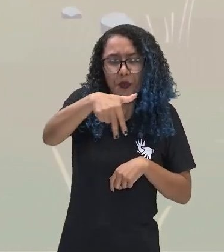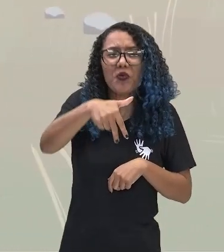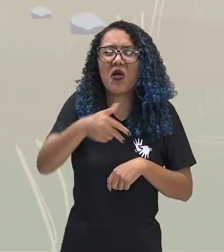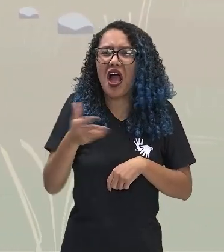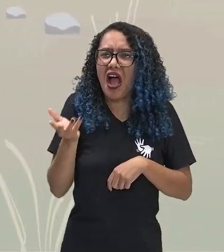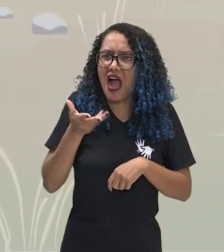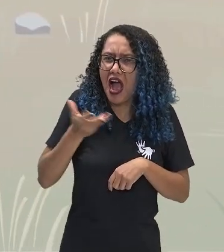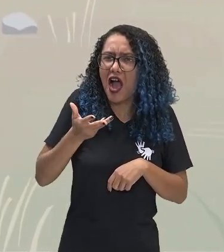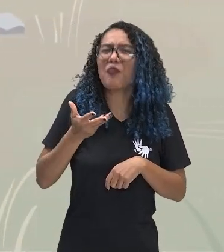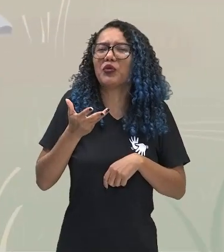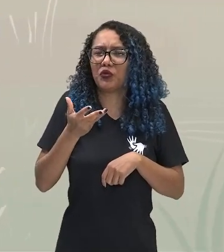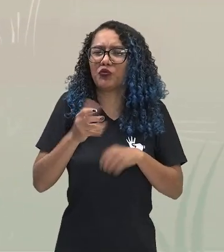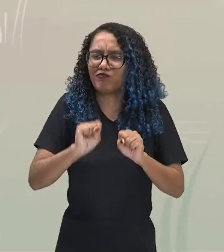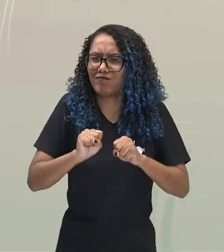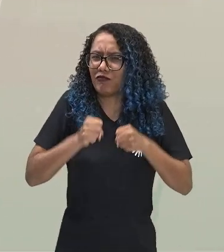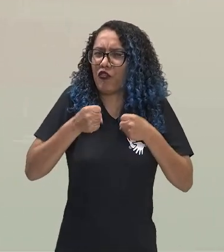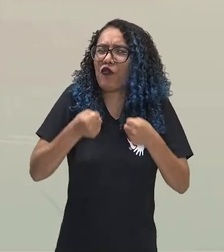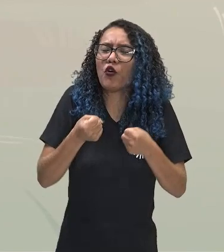Menor